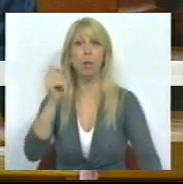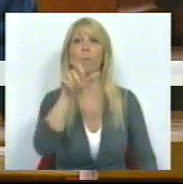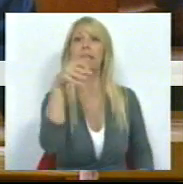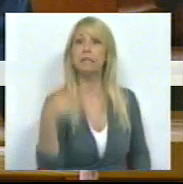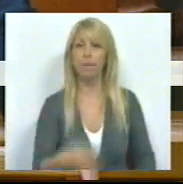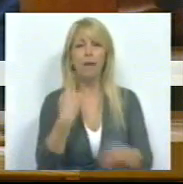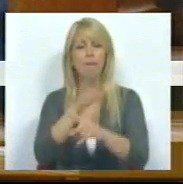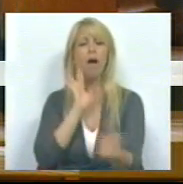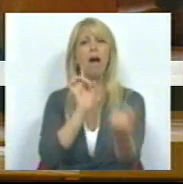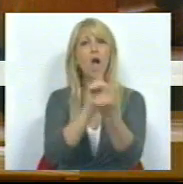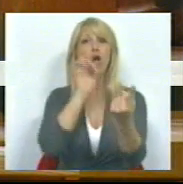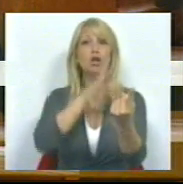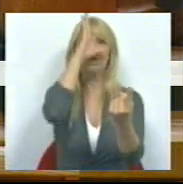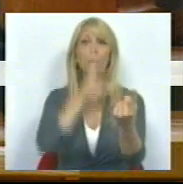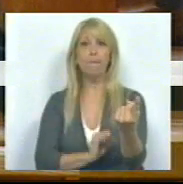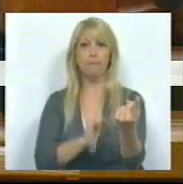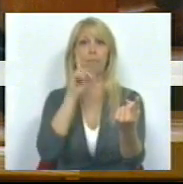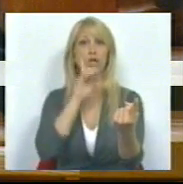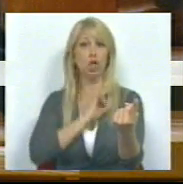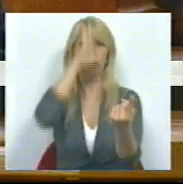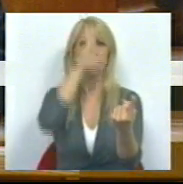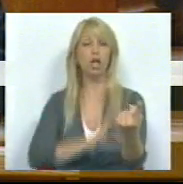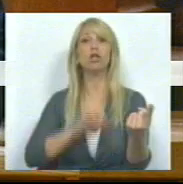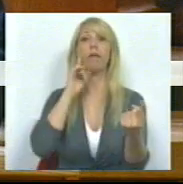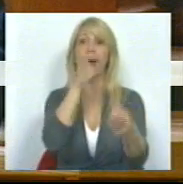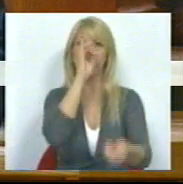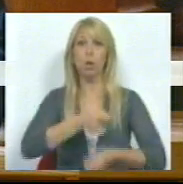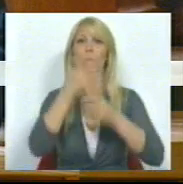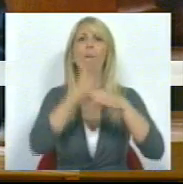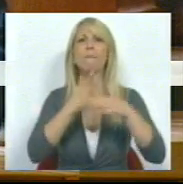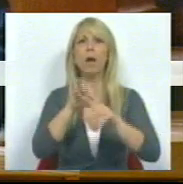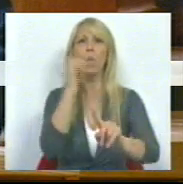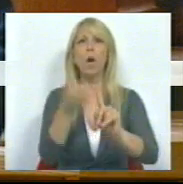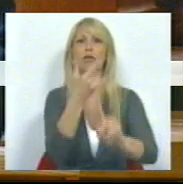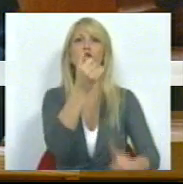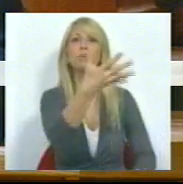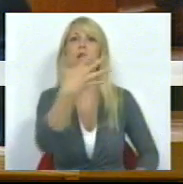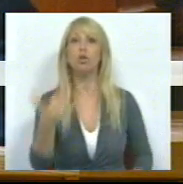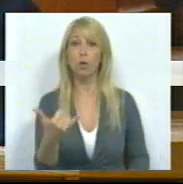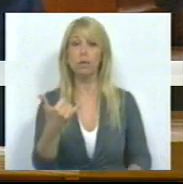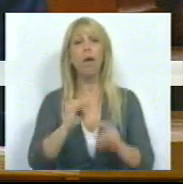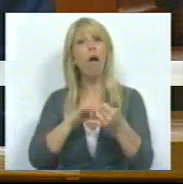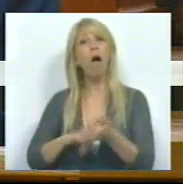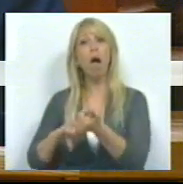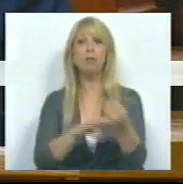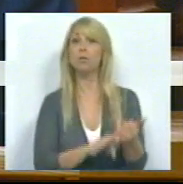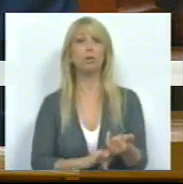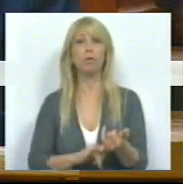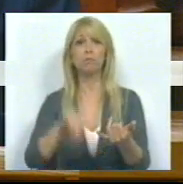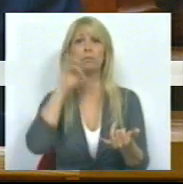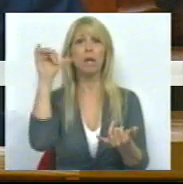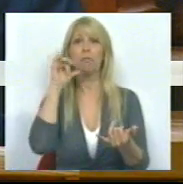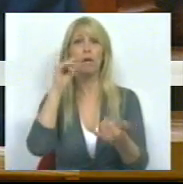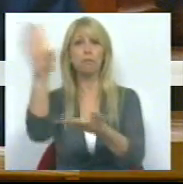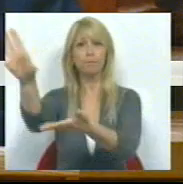com a Sra. Ministra da Agricultura, a meio do ano de 2012, as associações não só não receberam o que